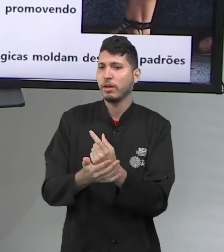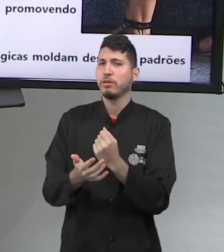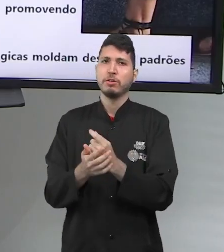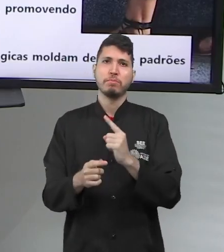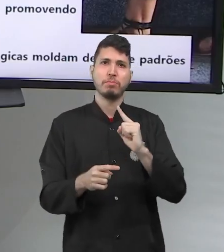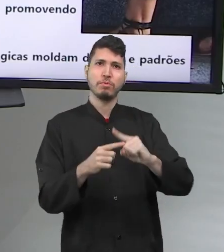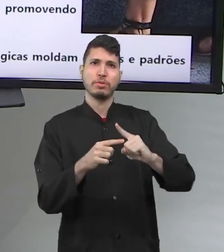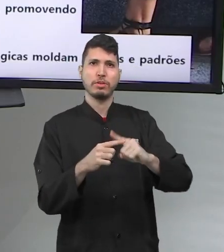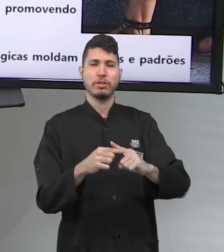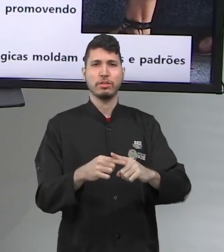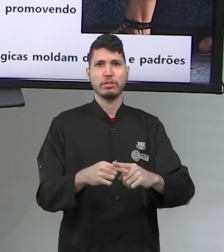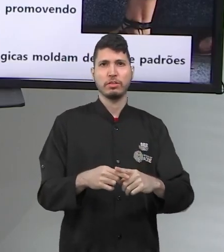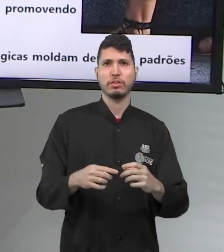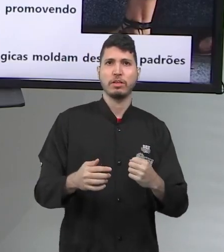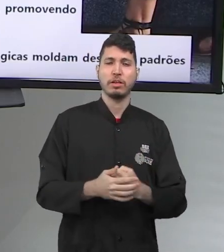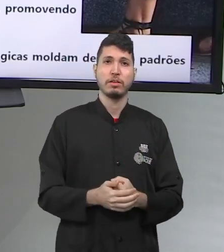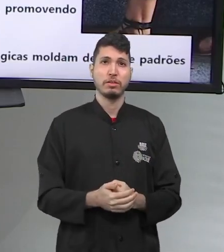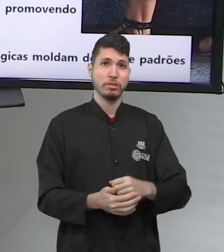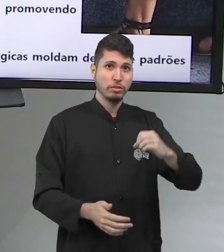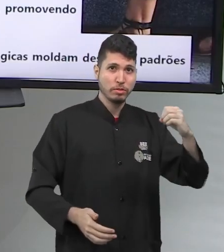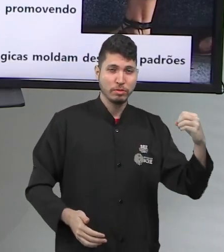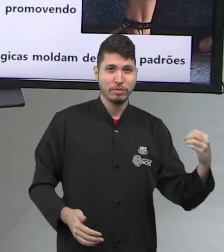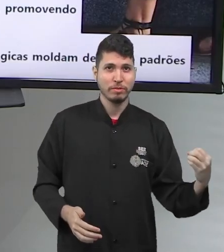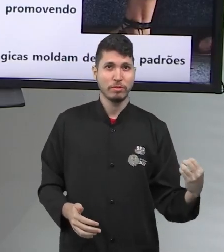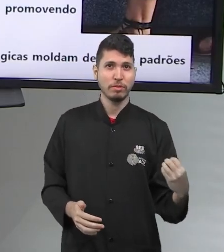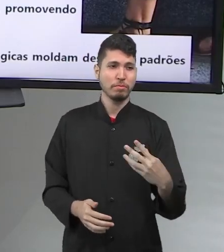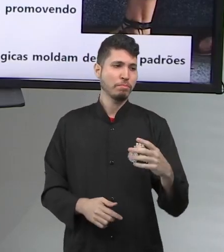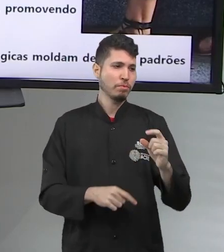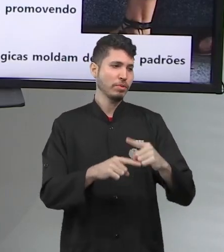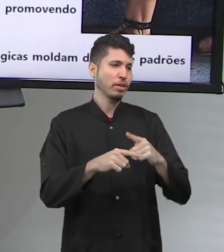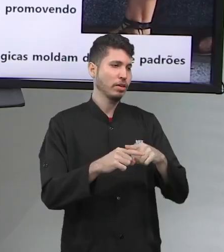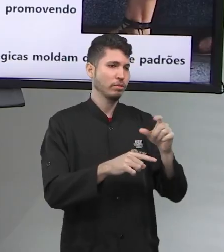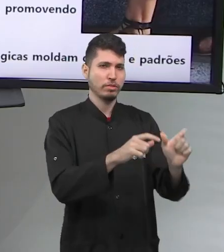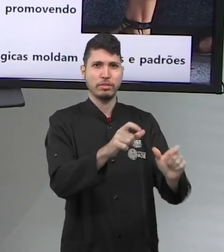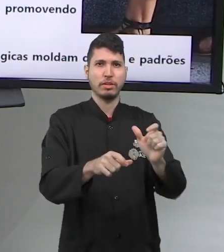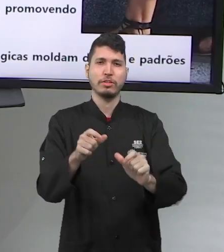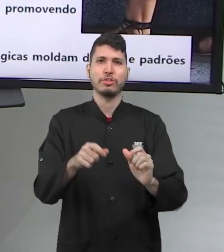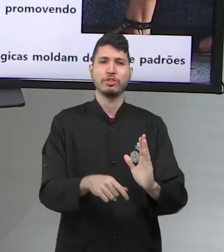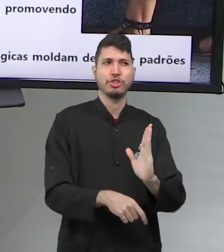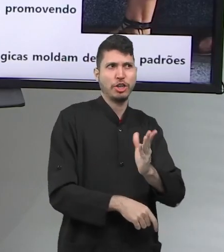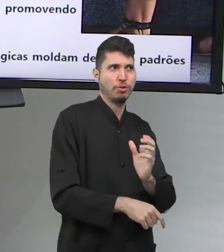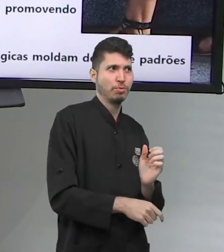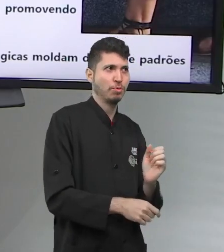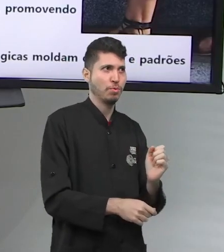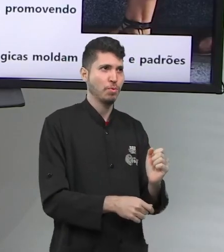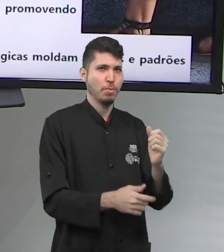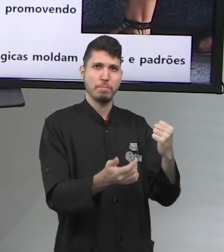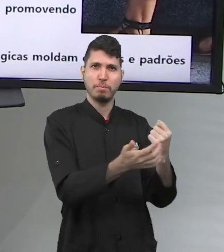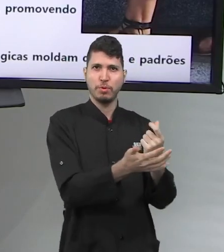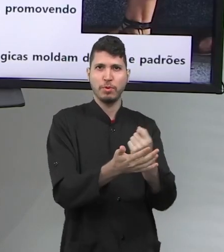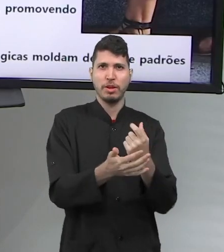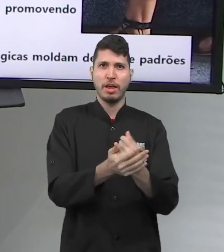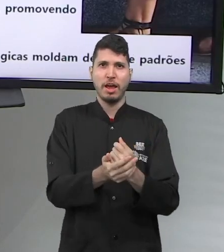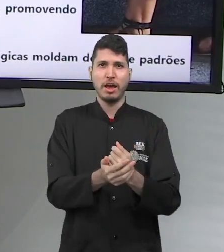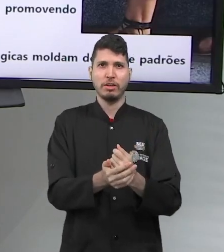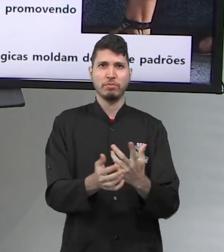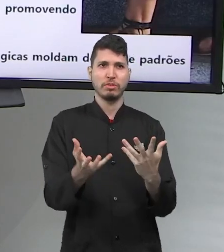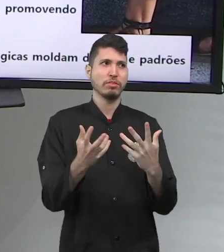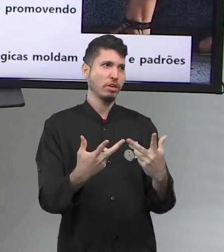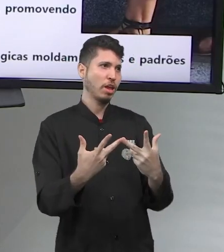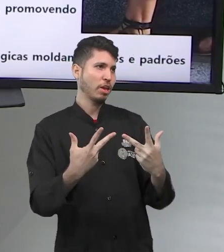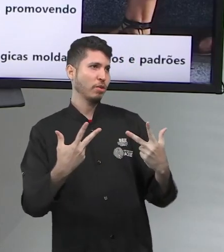se atualizando com aquilo que está em evidência, mas sendo que o equipamento de comunicação que você